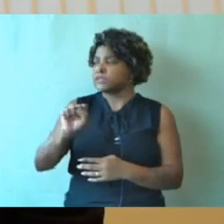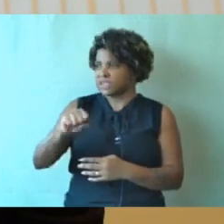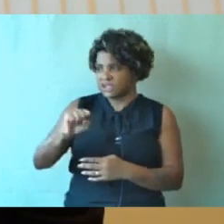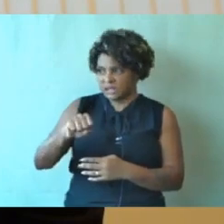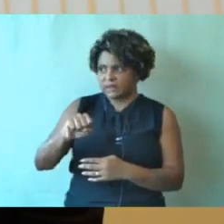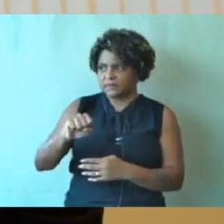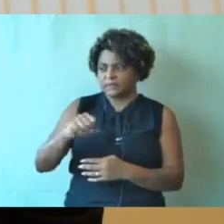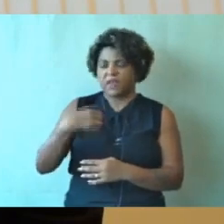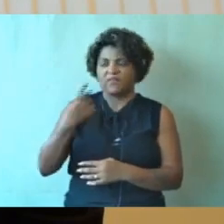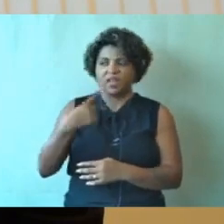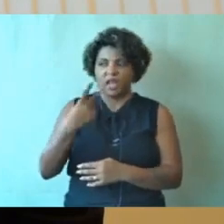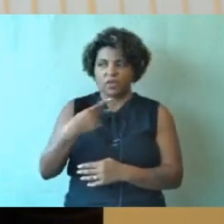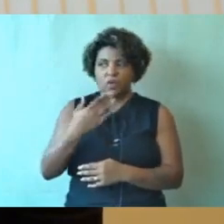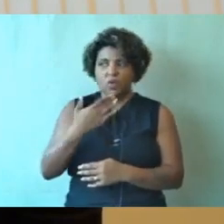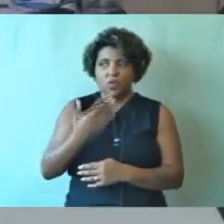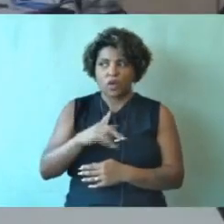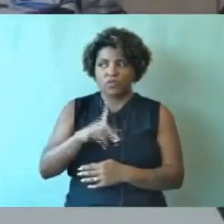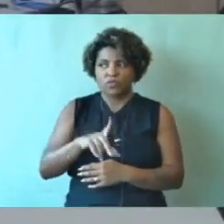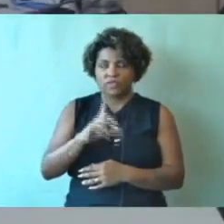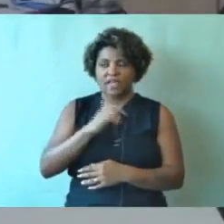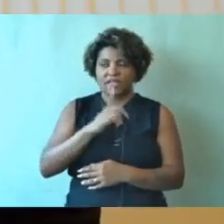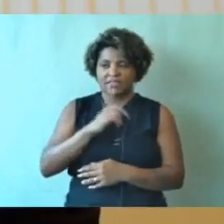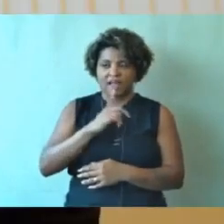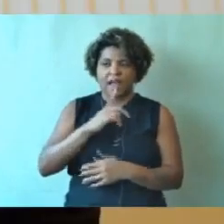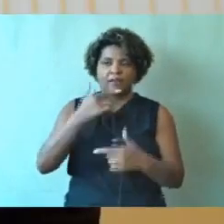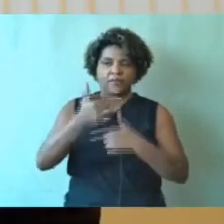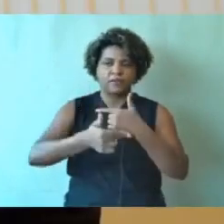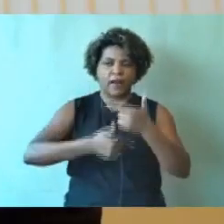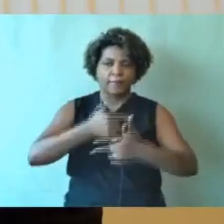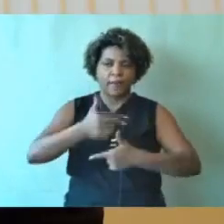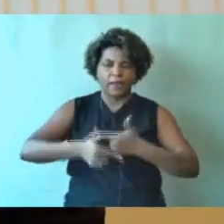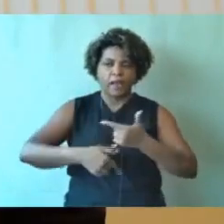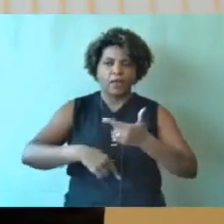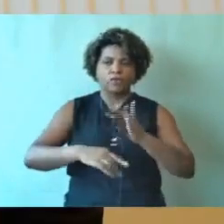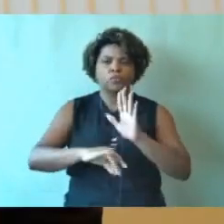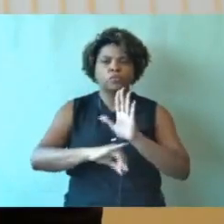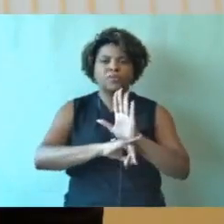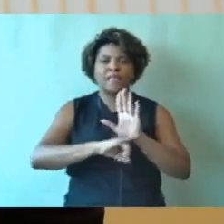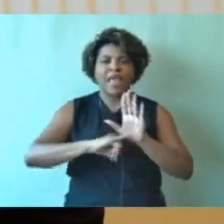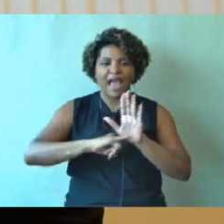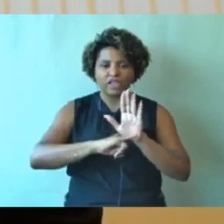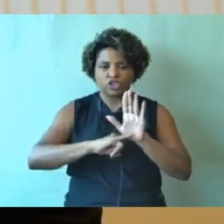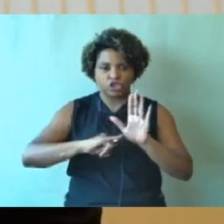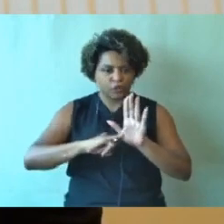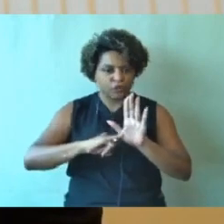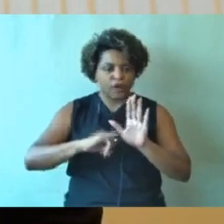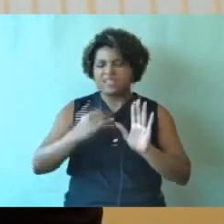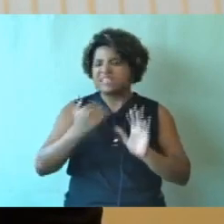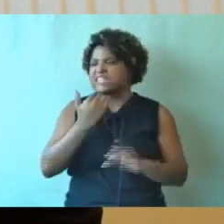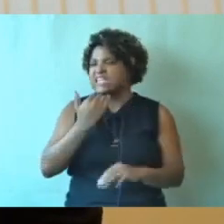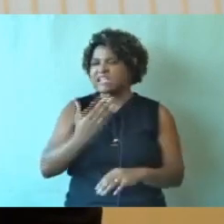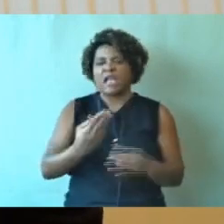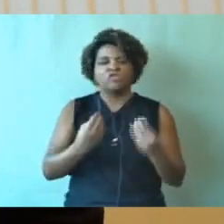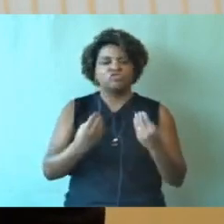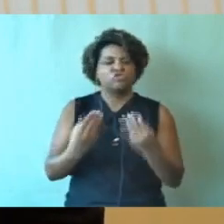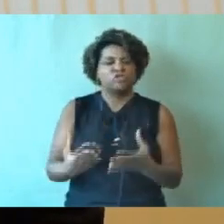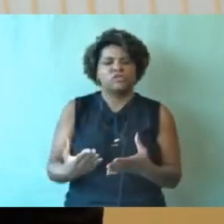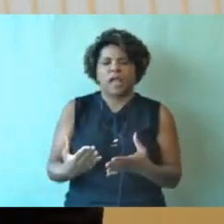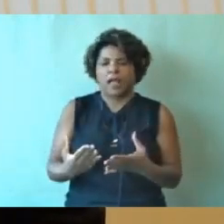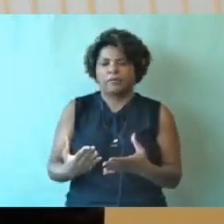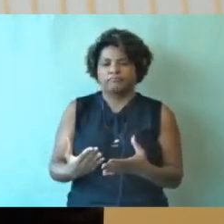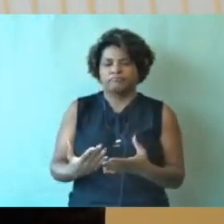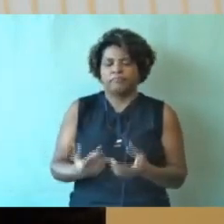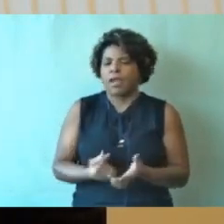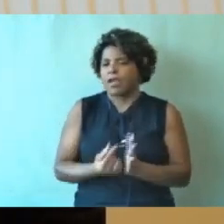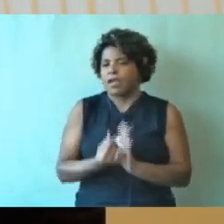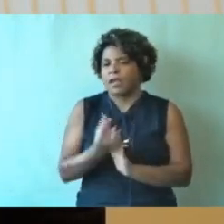em déficit, né, a empresa não está suportando as contas, ninguém vai te dar crédito. Okay. A partir do momento que vocês fazem